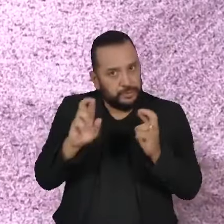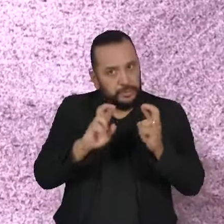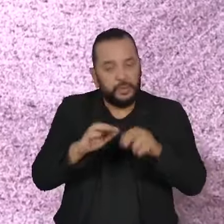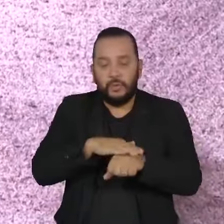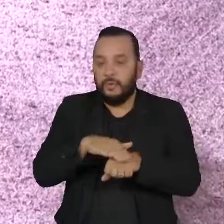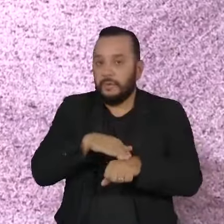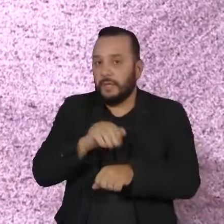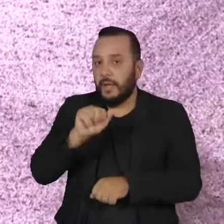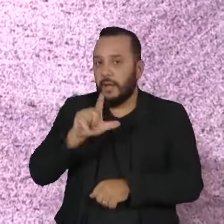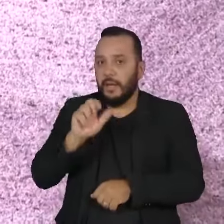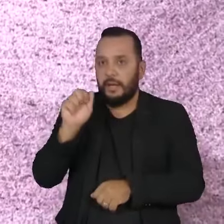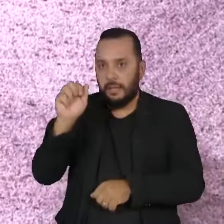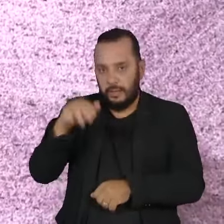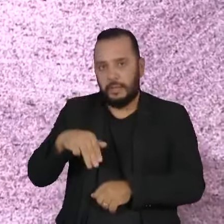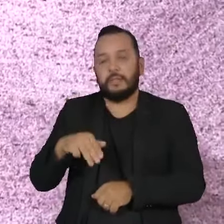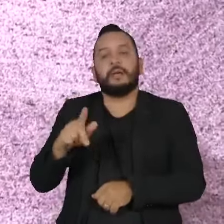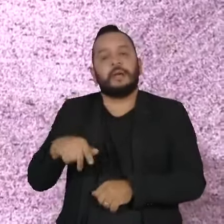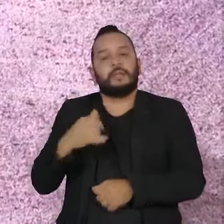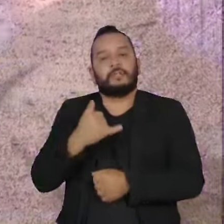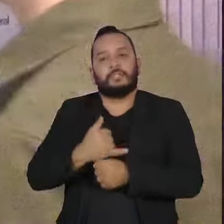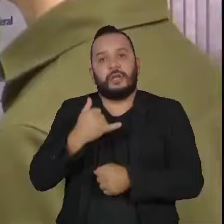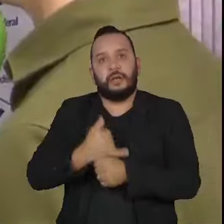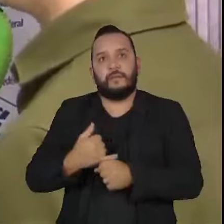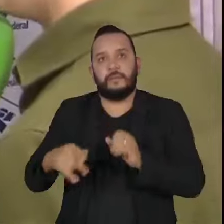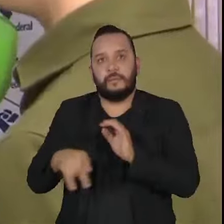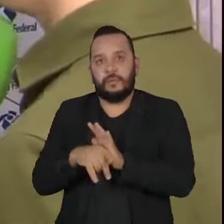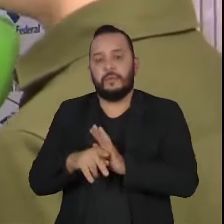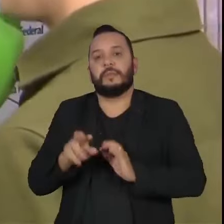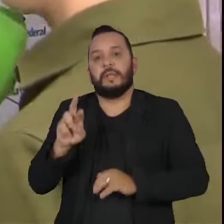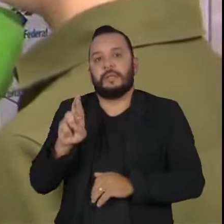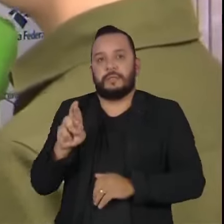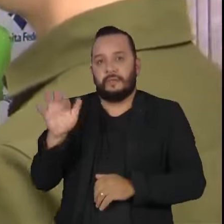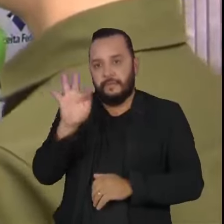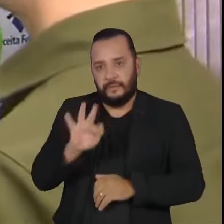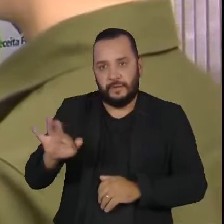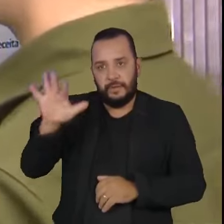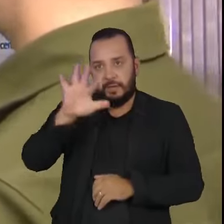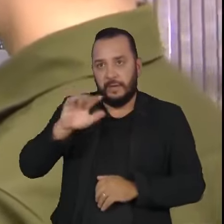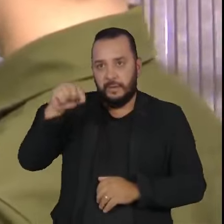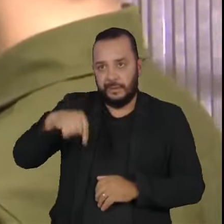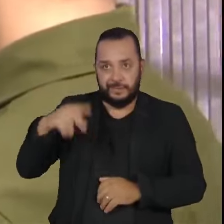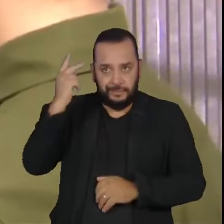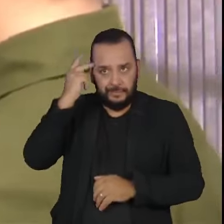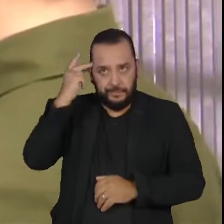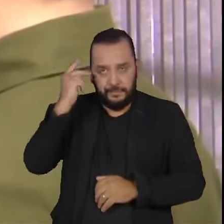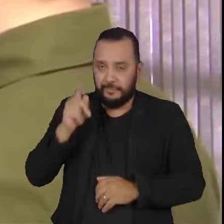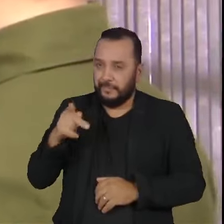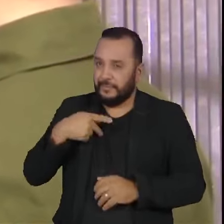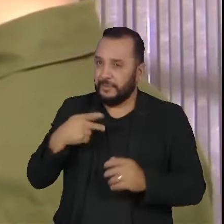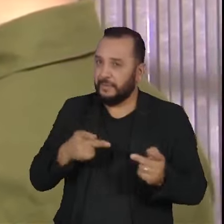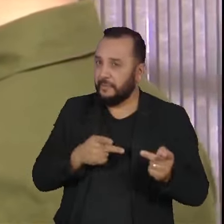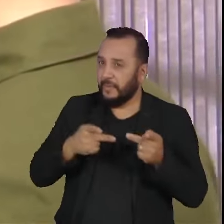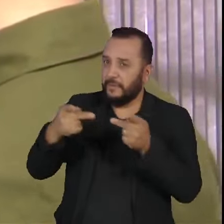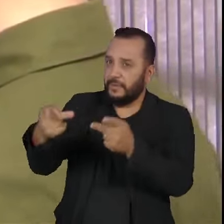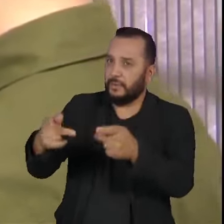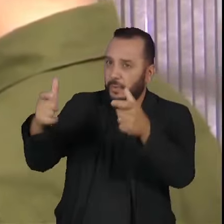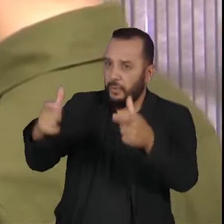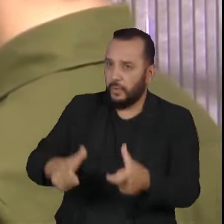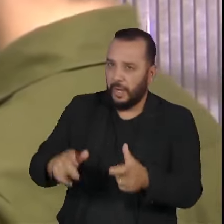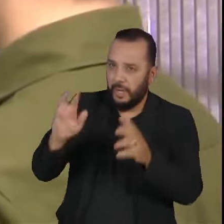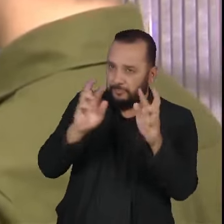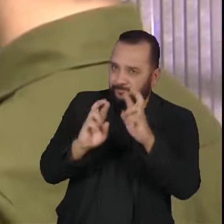divisão de repressão da Receita aqui em São Paulo Alan Boa tarde a partir da visita a esses estabelecimentos dessa